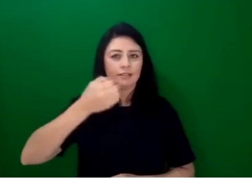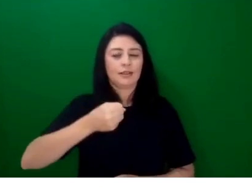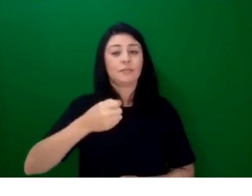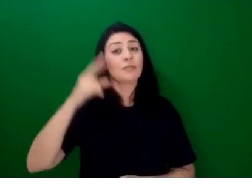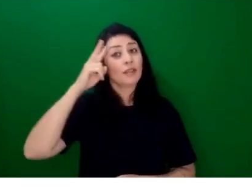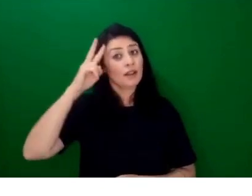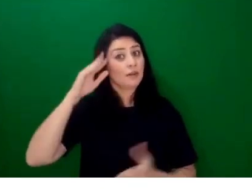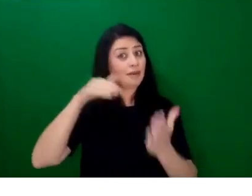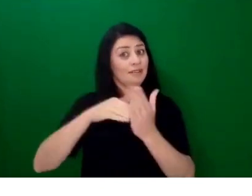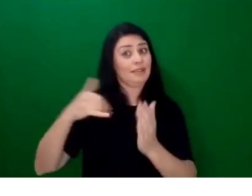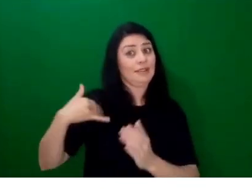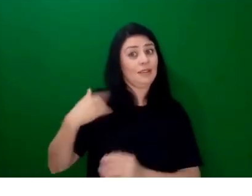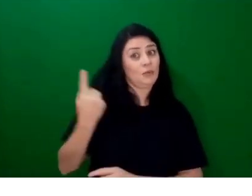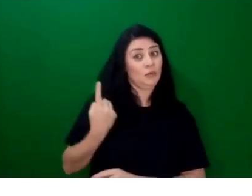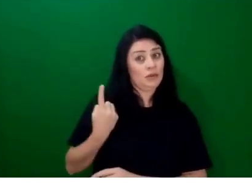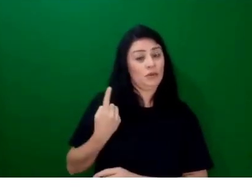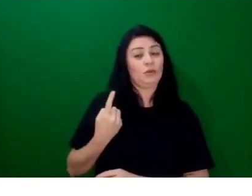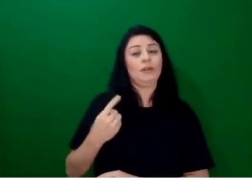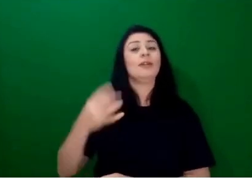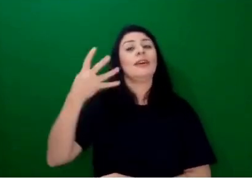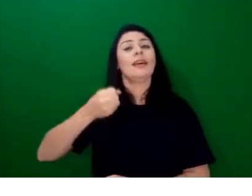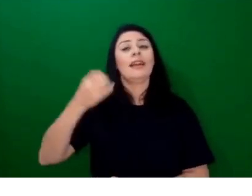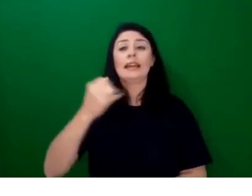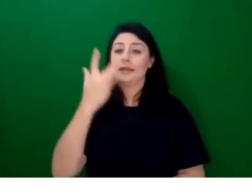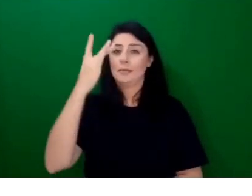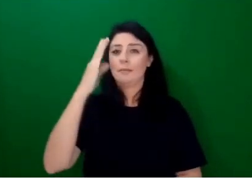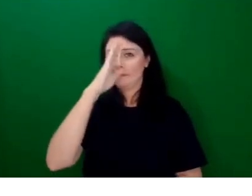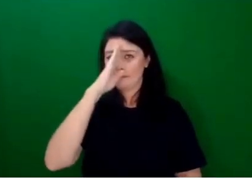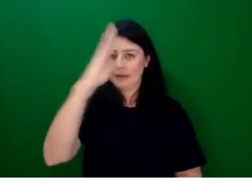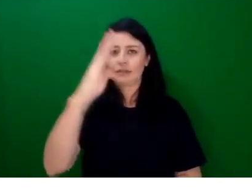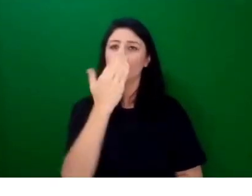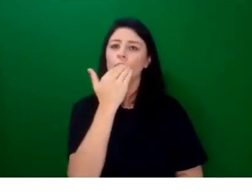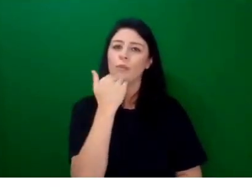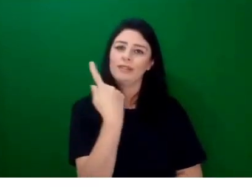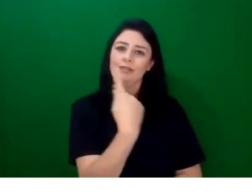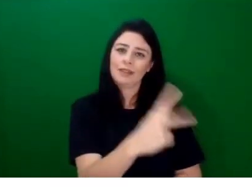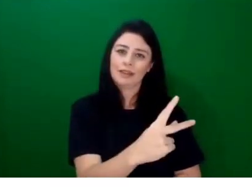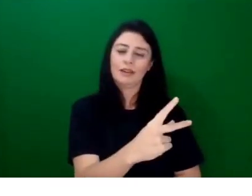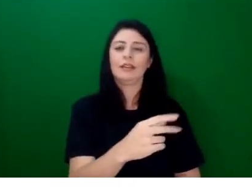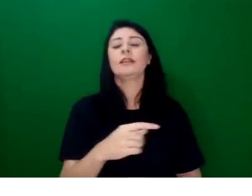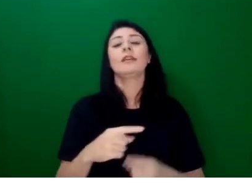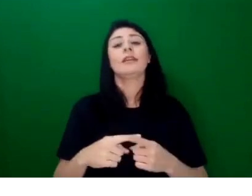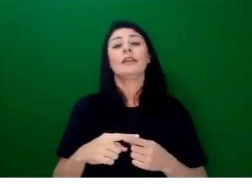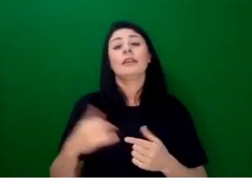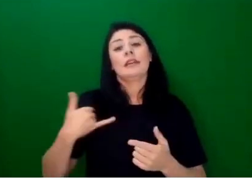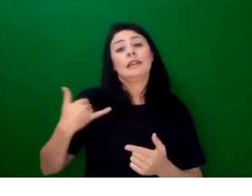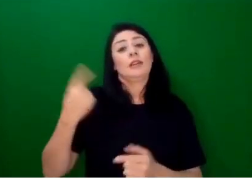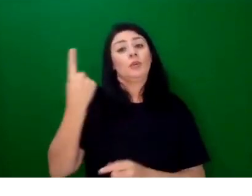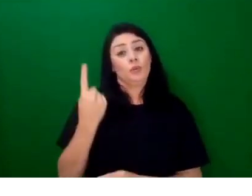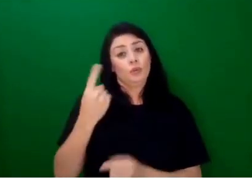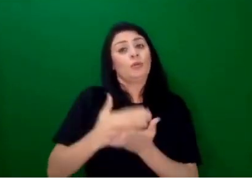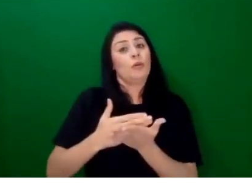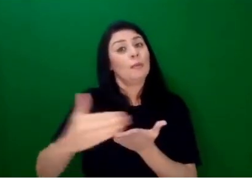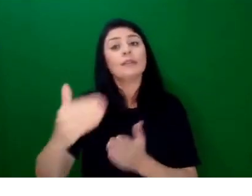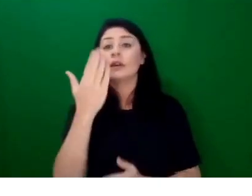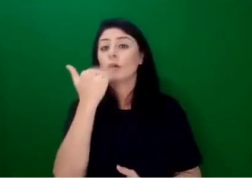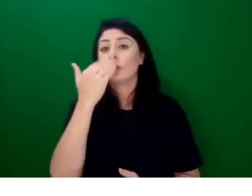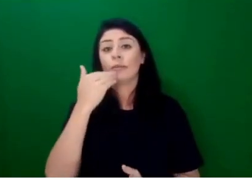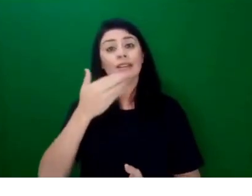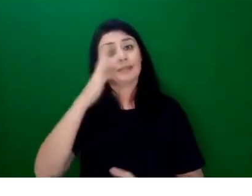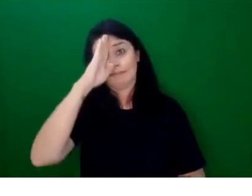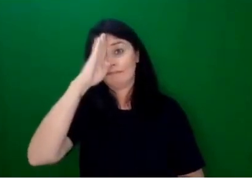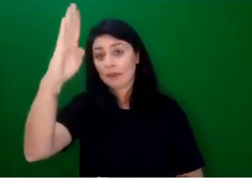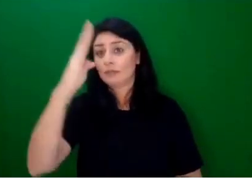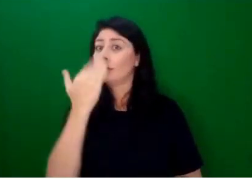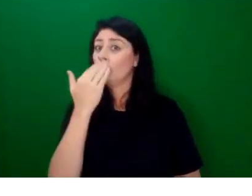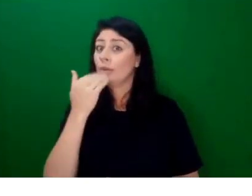partir de 1 ano, lembra que até 1 ano o leite é o principal alimento para o bebê. A partir de 1 ano isso muda. É a comida a principal refeição, principal